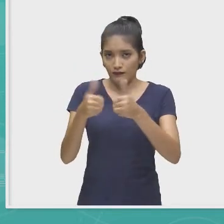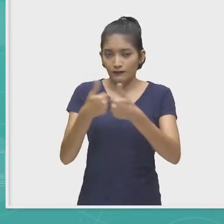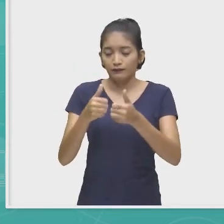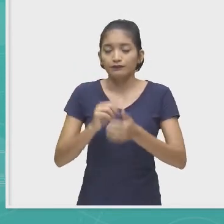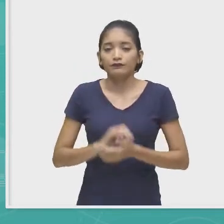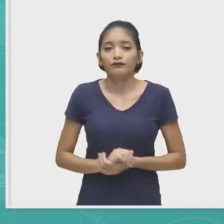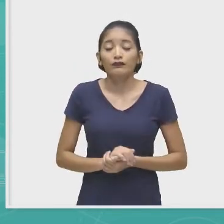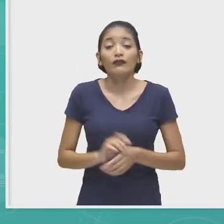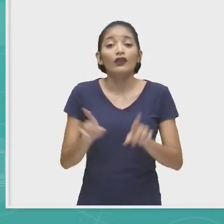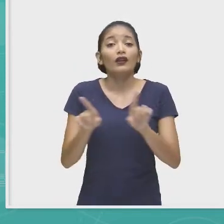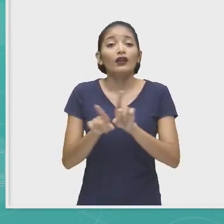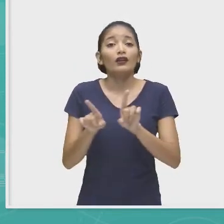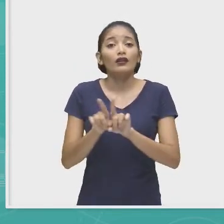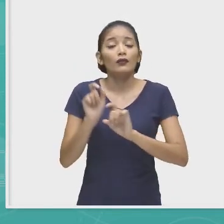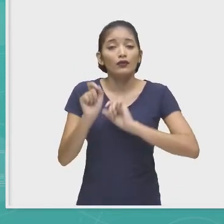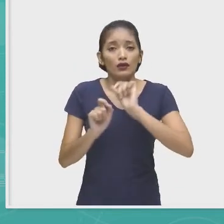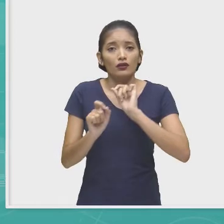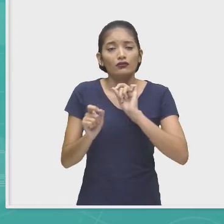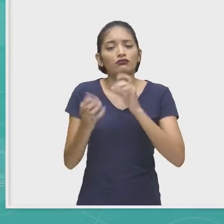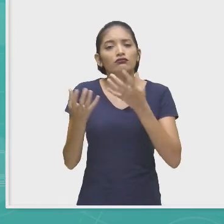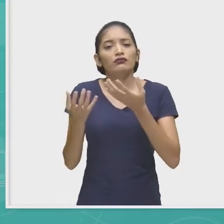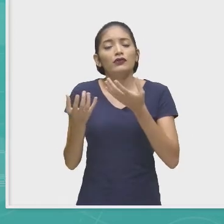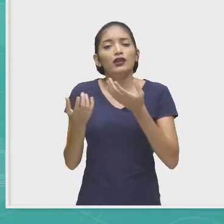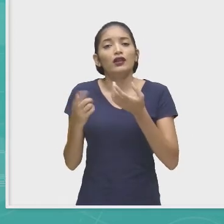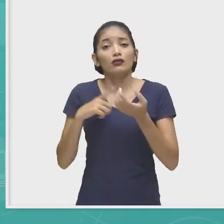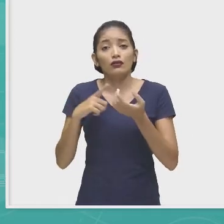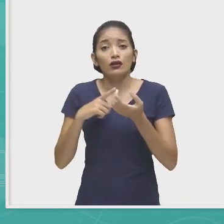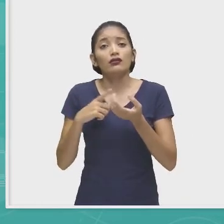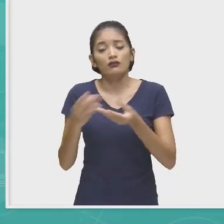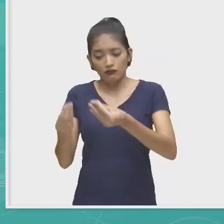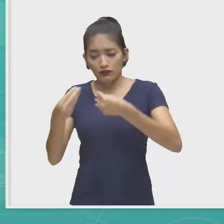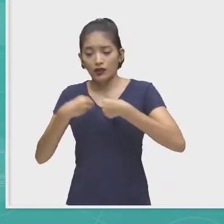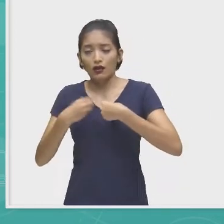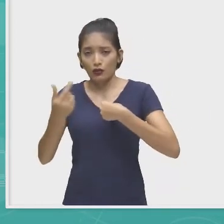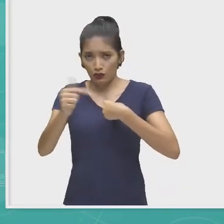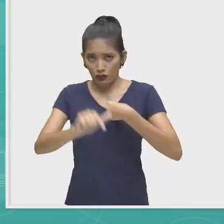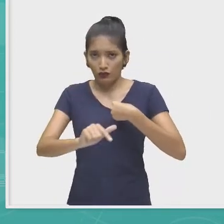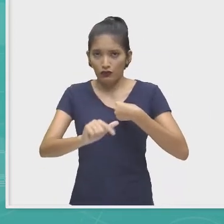E eu ainda quero que me reste de troco R$